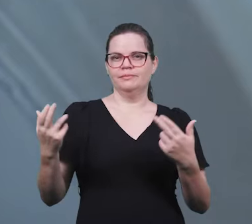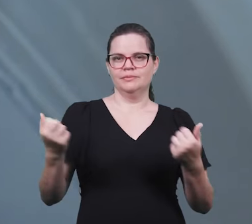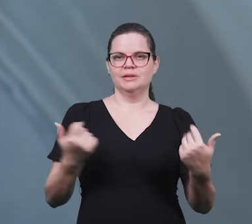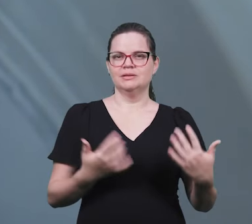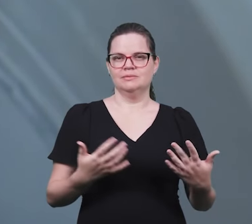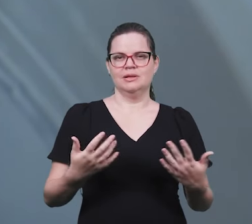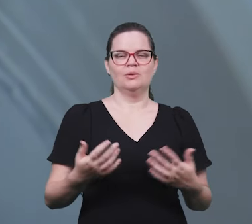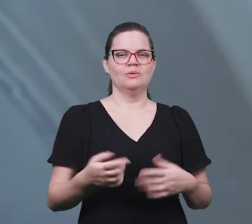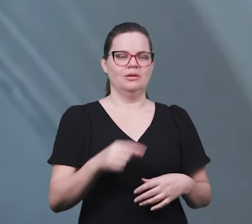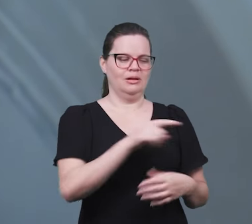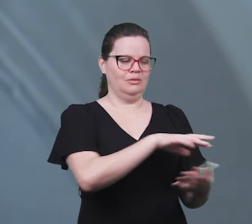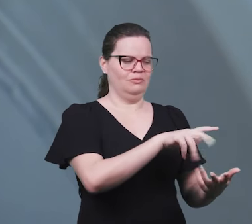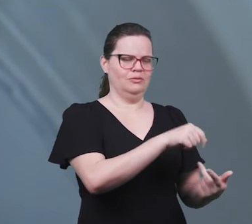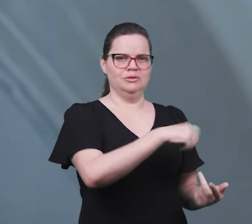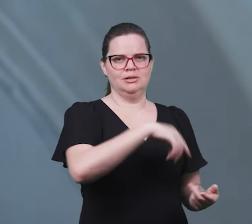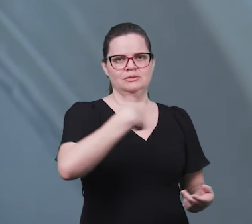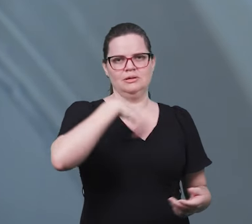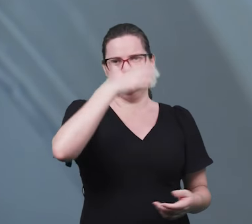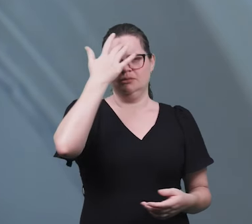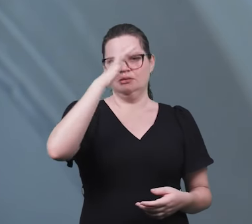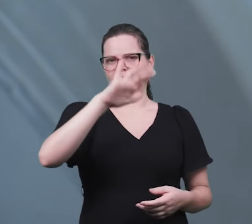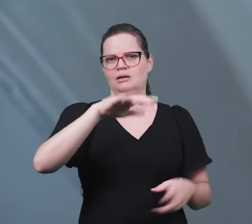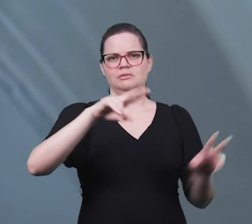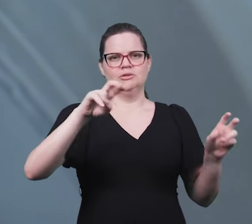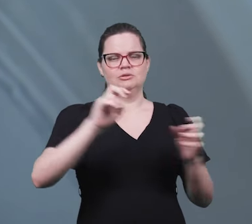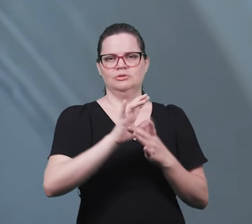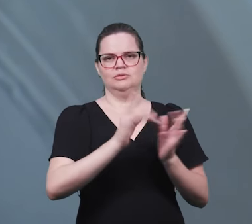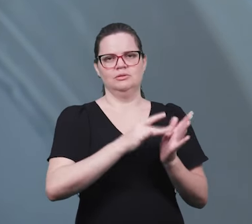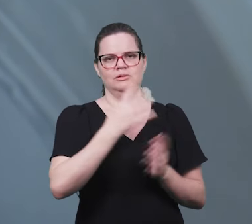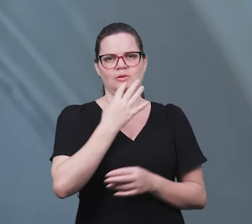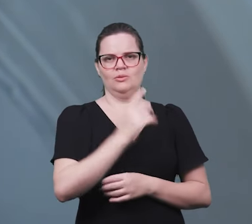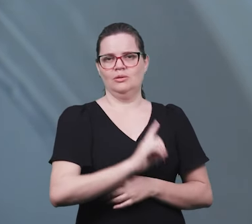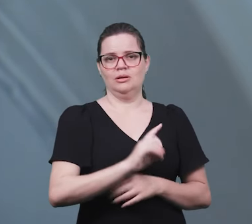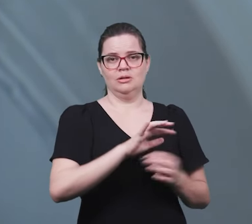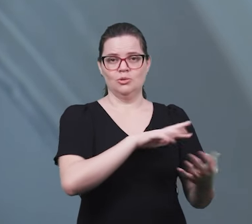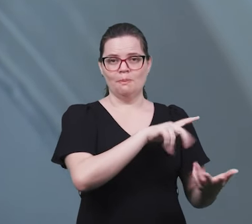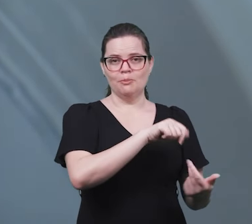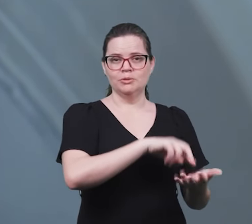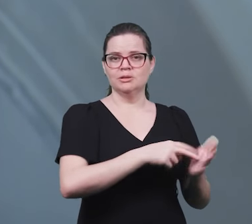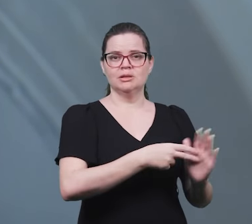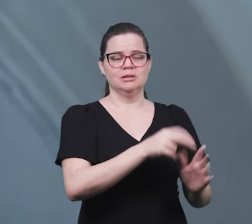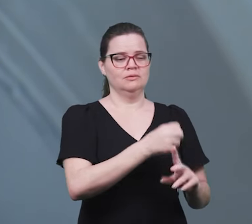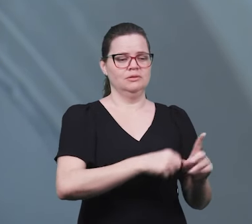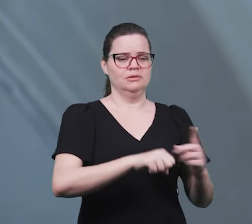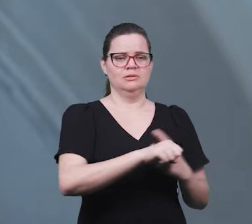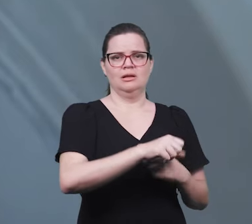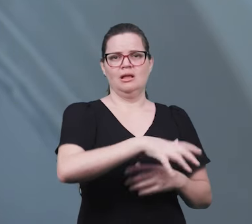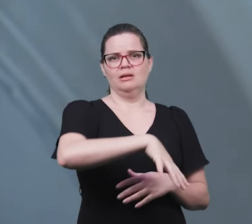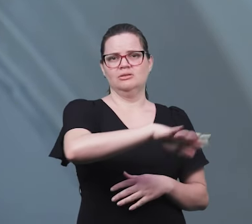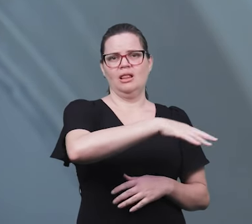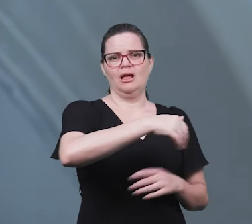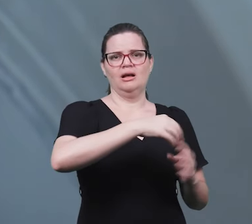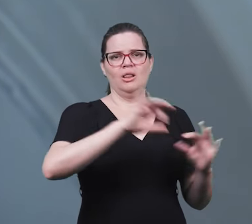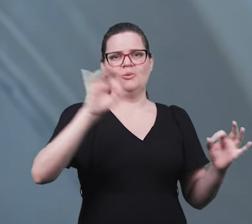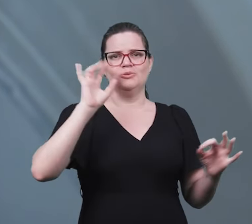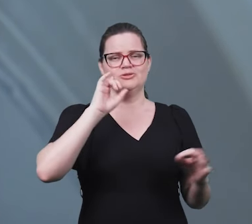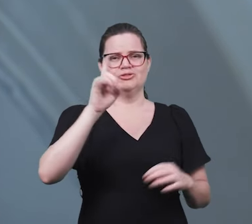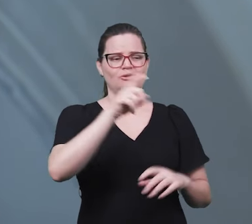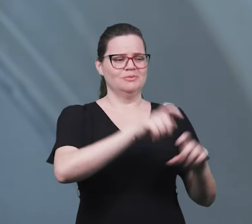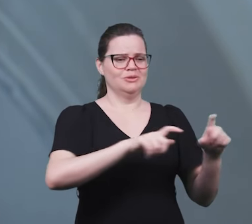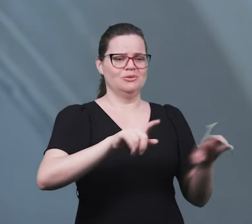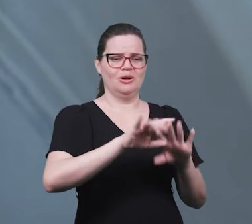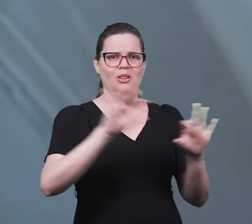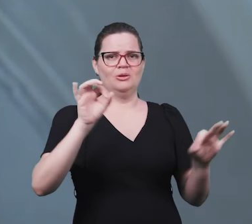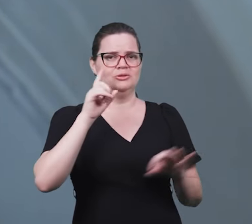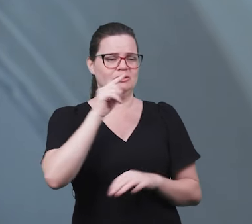não sabe a história de Jesus. Deserto. O mundo não sabe. O mundo que está lá fora, o Faraó, ele não sabe de um Deus vivo que